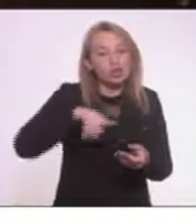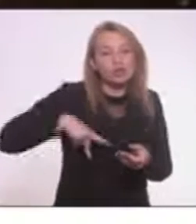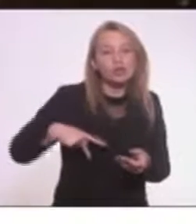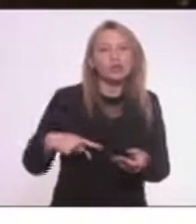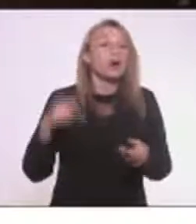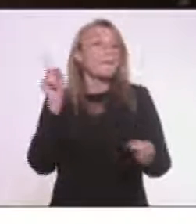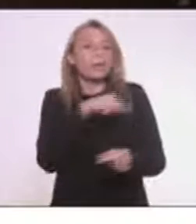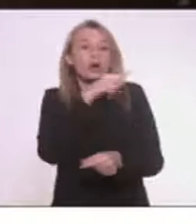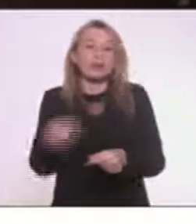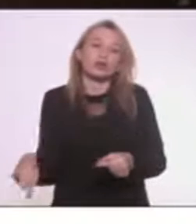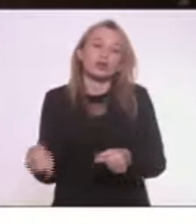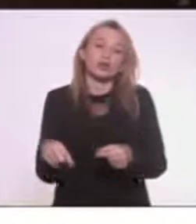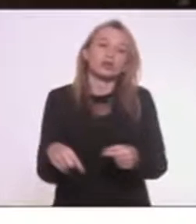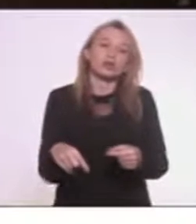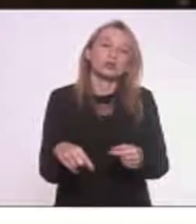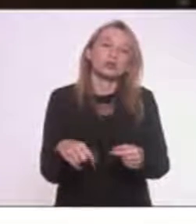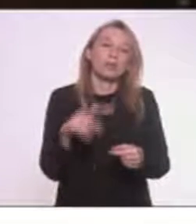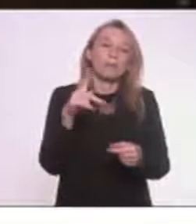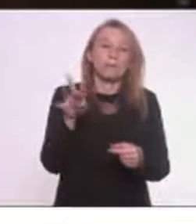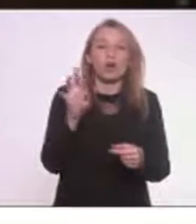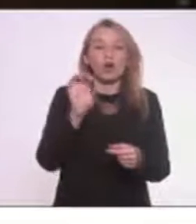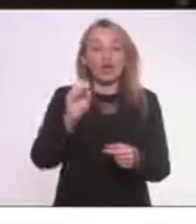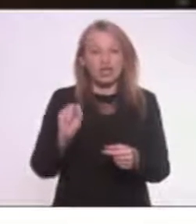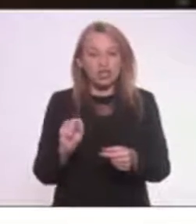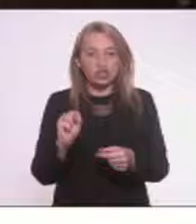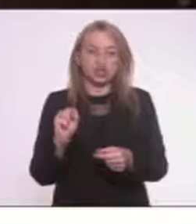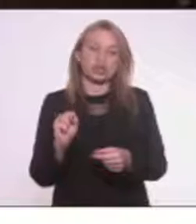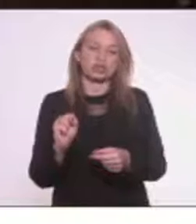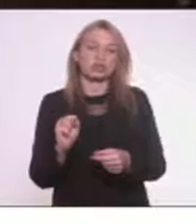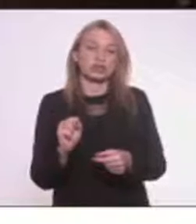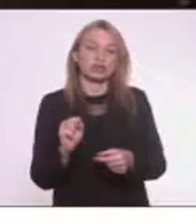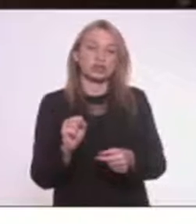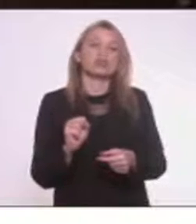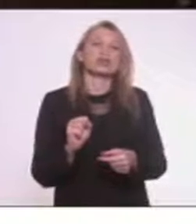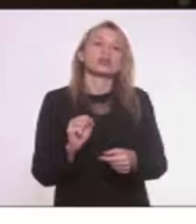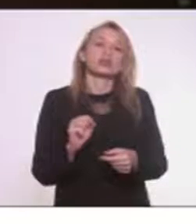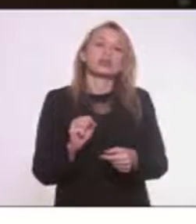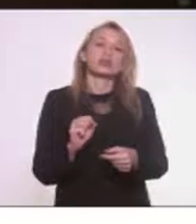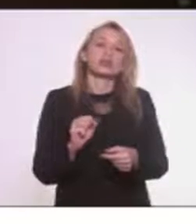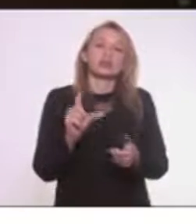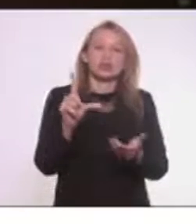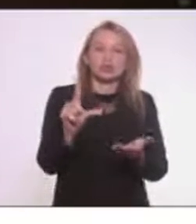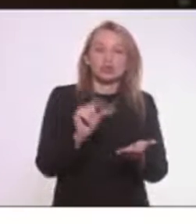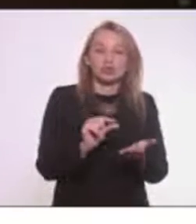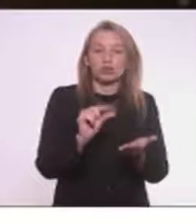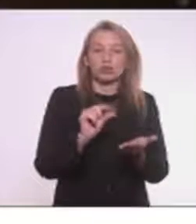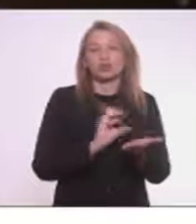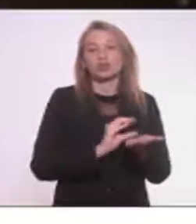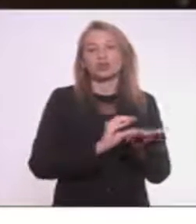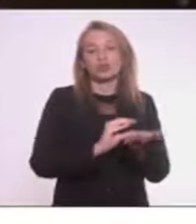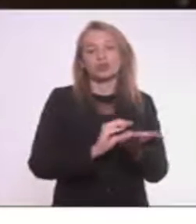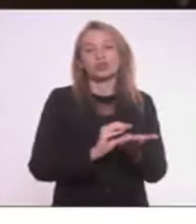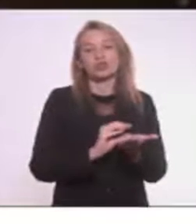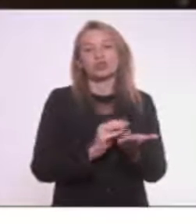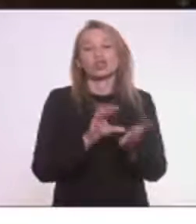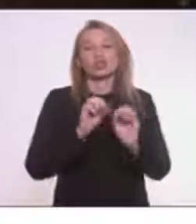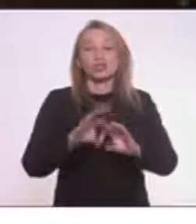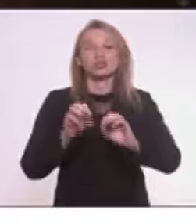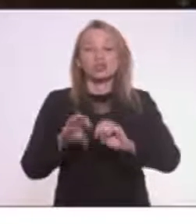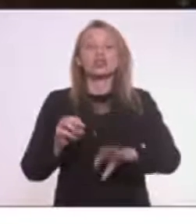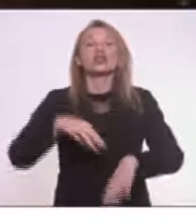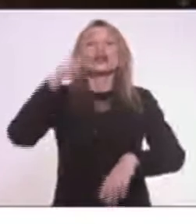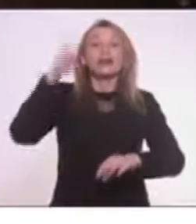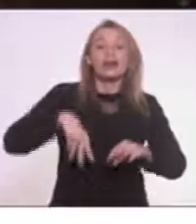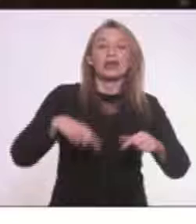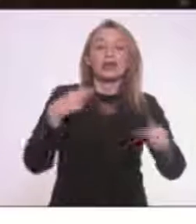que proibiu o PROEIS de ser remunerado com dinheiro da educação. Quem acompanha o debate da educação